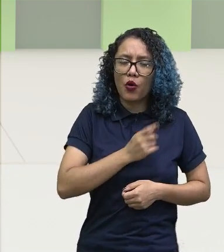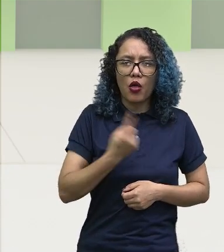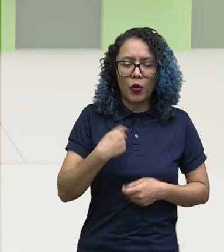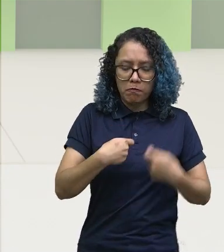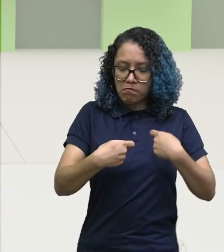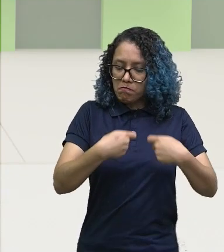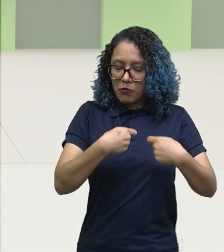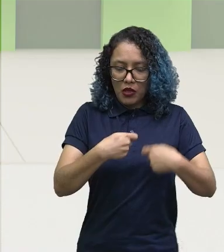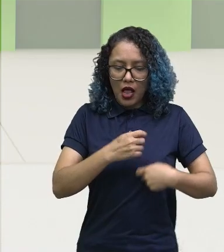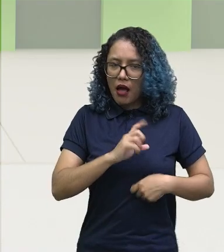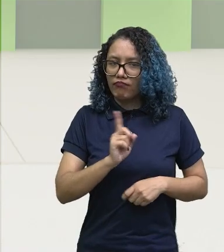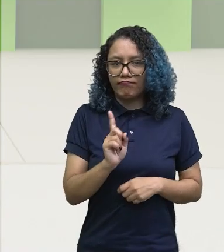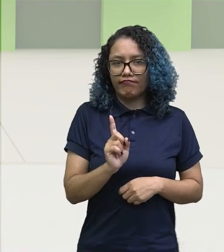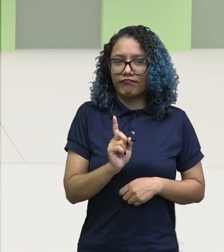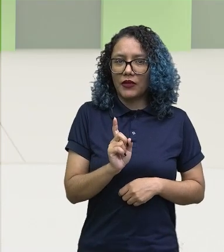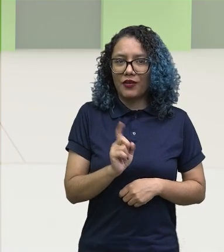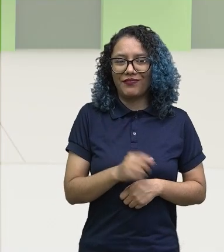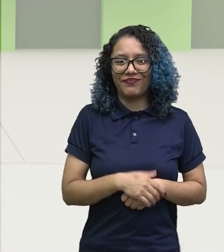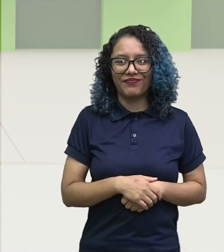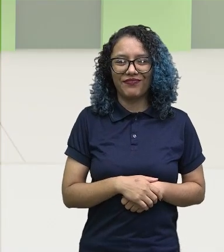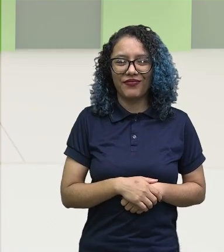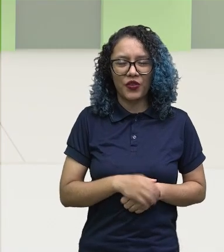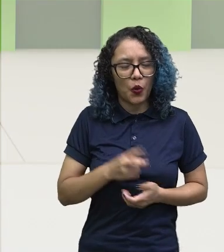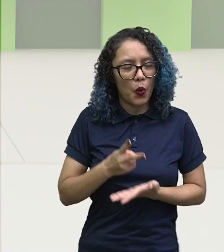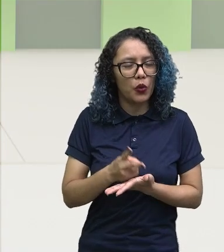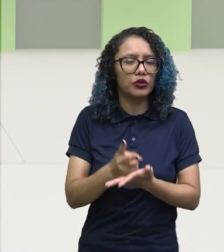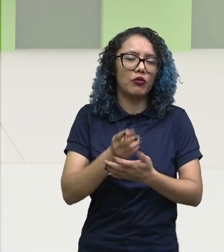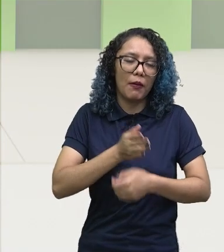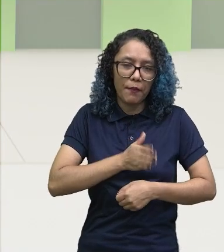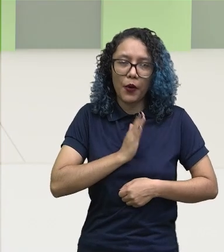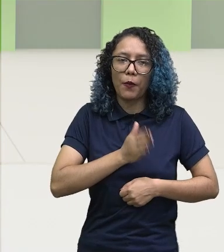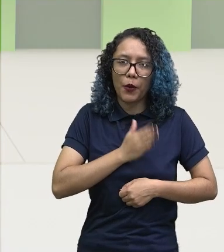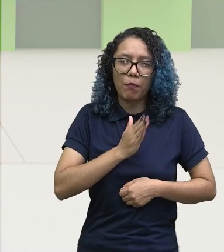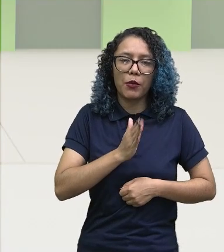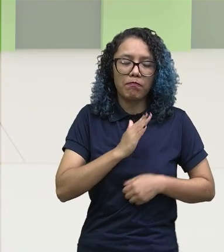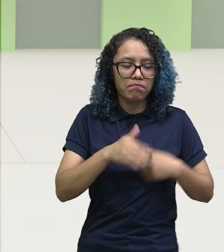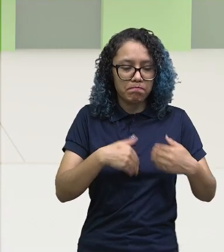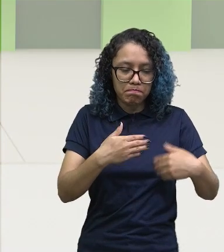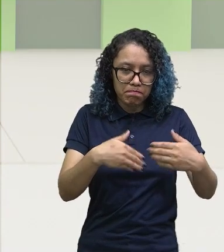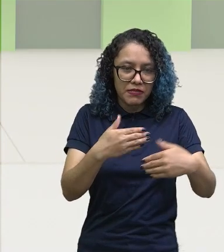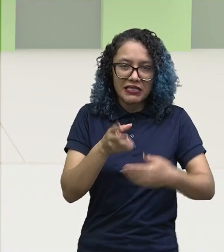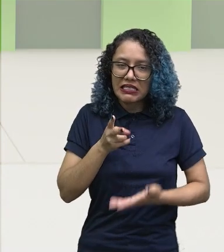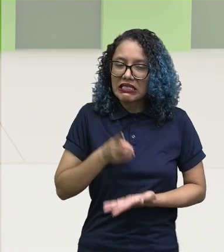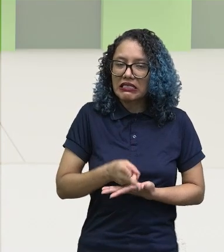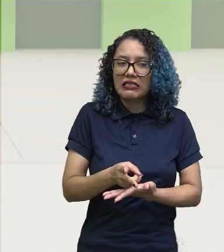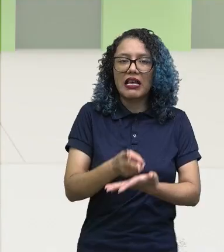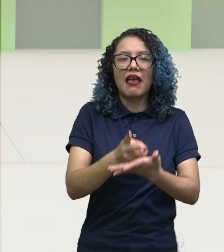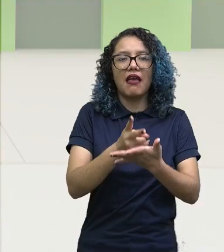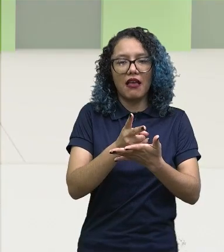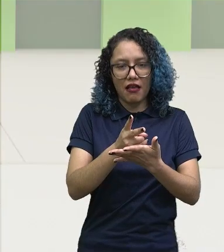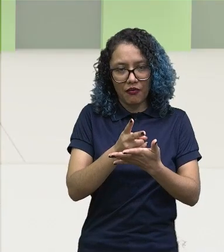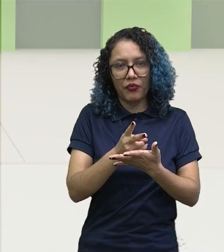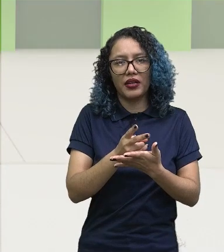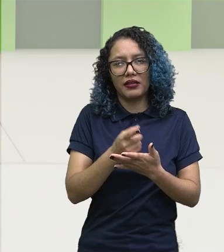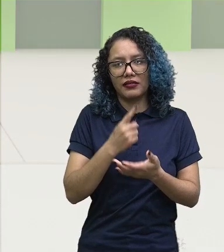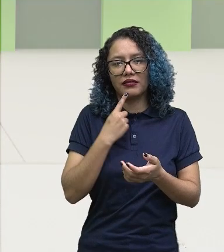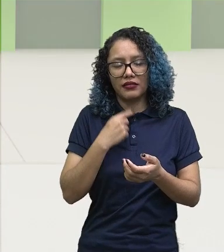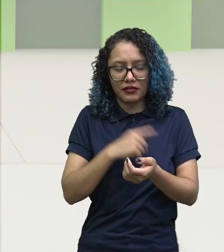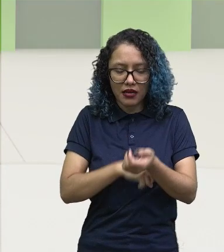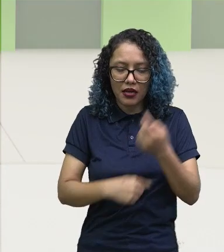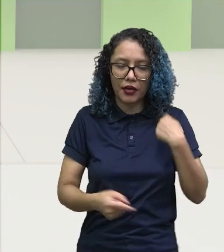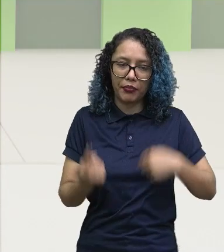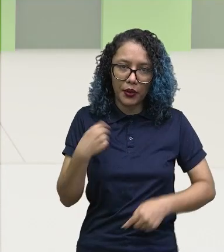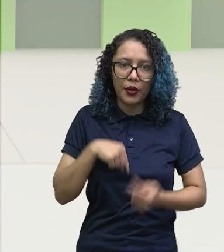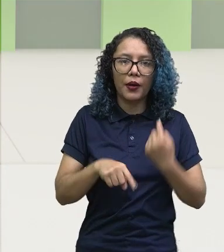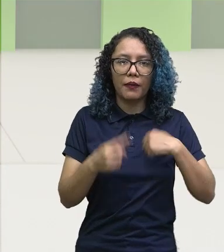esse controle aí sobre ele, né? Ainda bem, ele precisa aí estar fazendo esse trabalho constantemente, que é de levar sangue para o nosso corpo